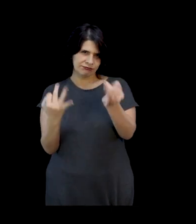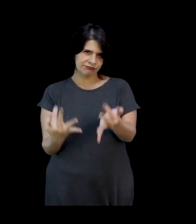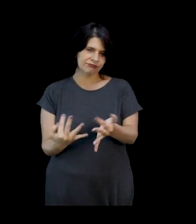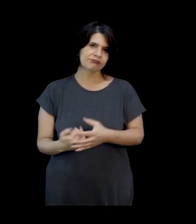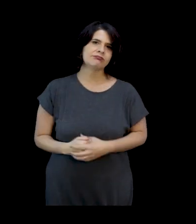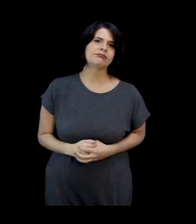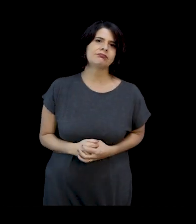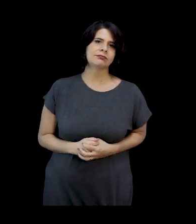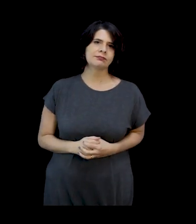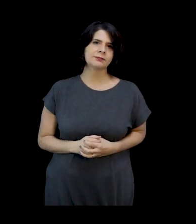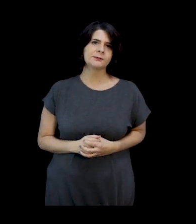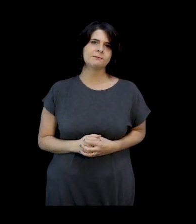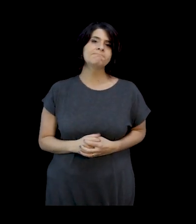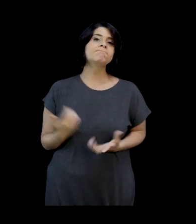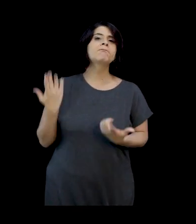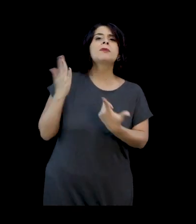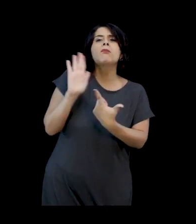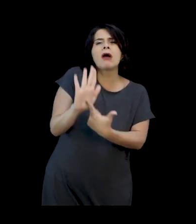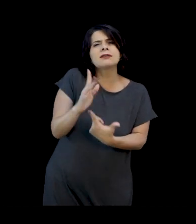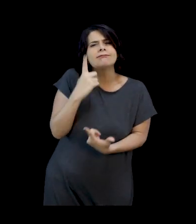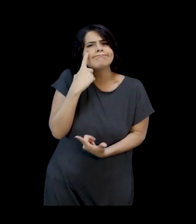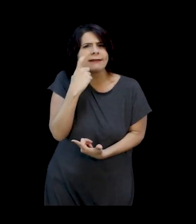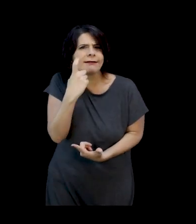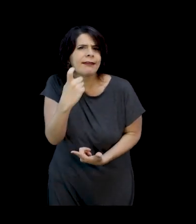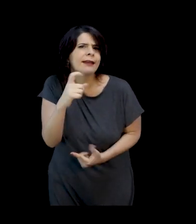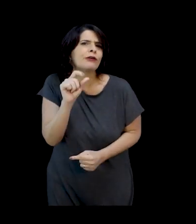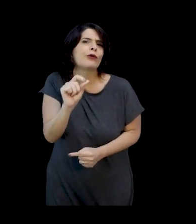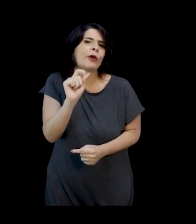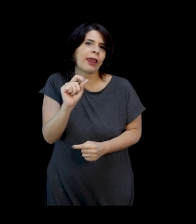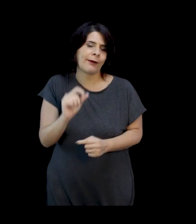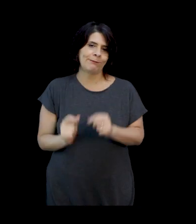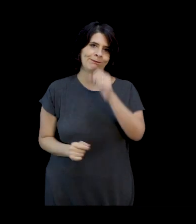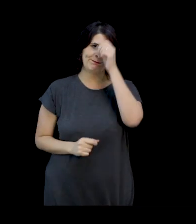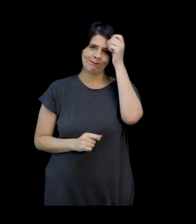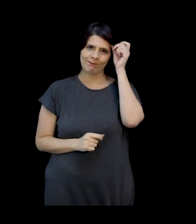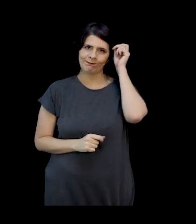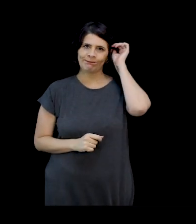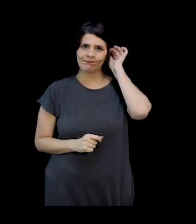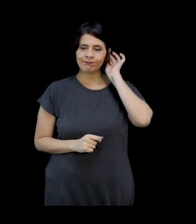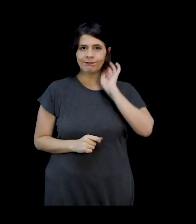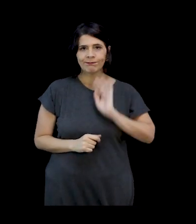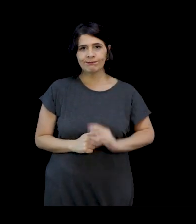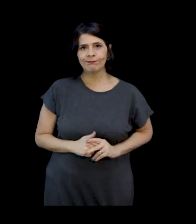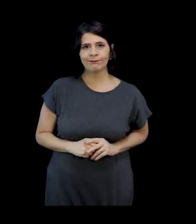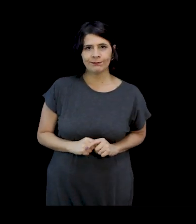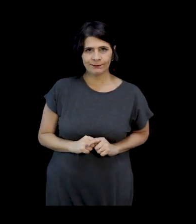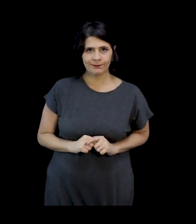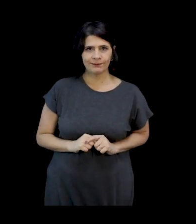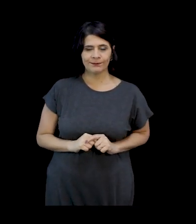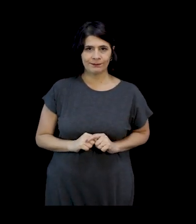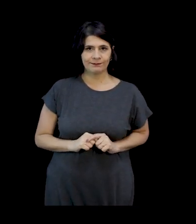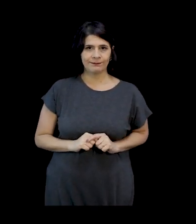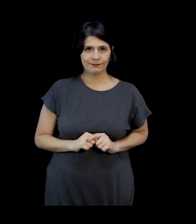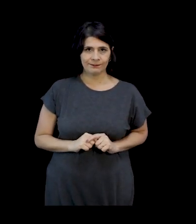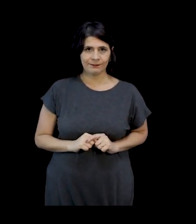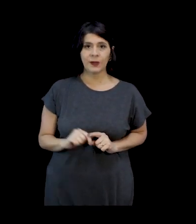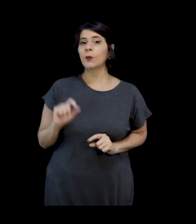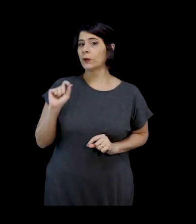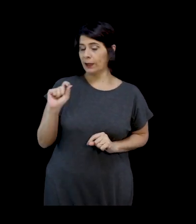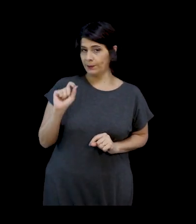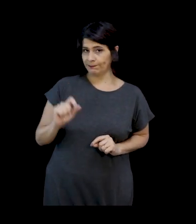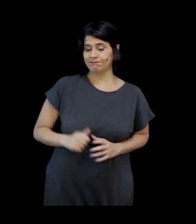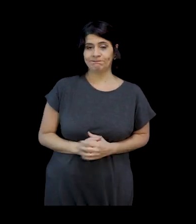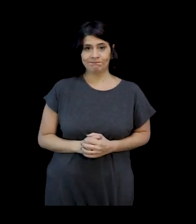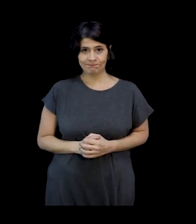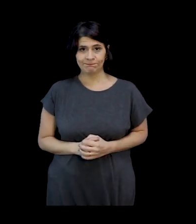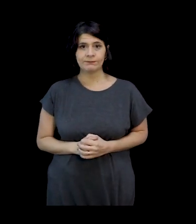num outro trecho que você mencionou, ele aponta para uma coisa interessante, que é o fato de que